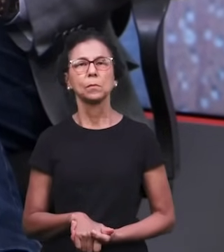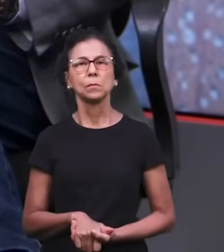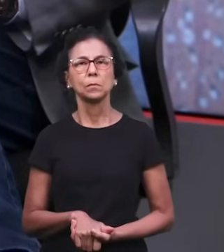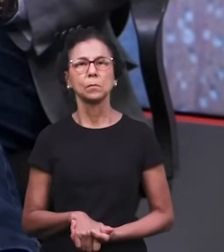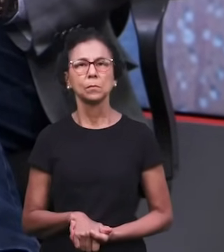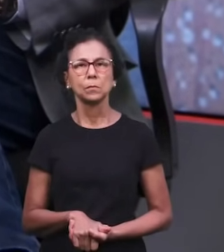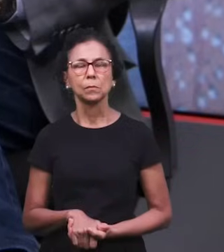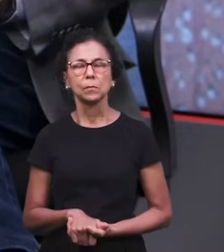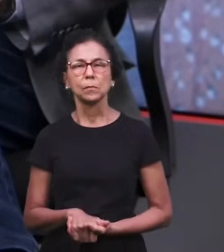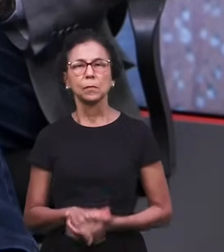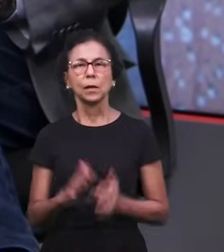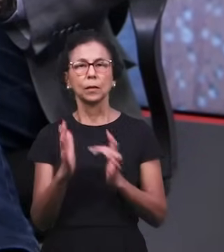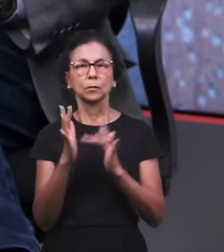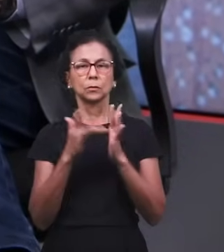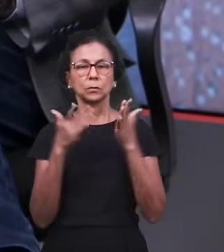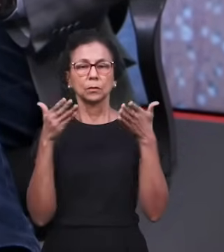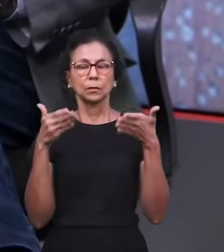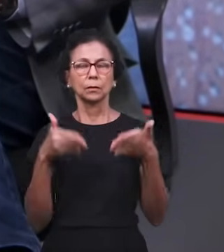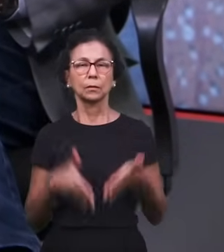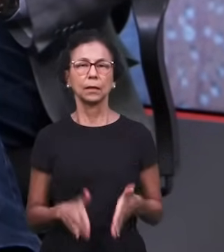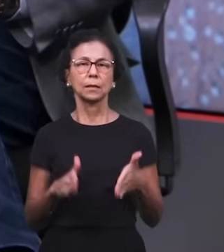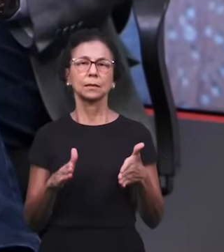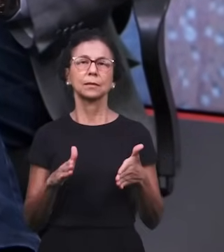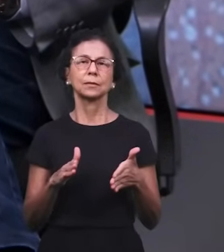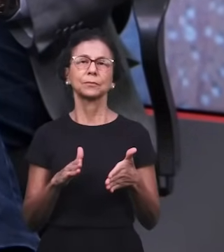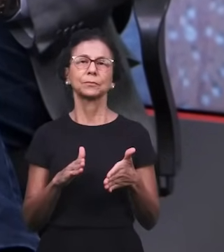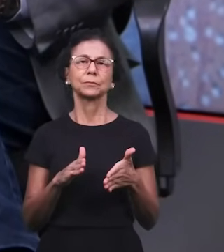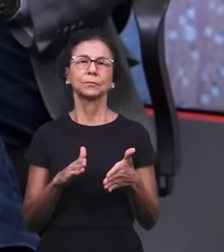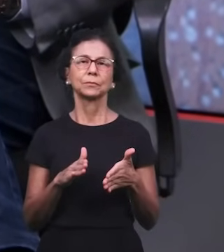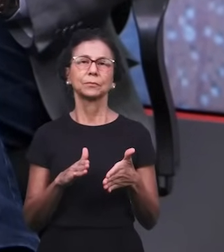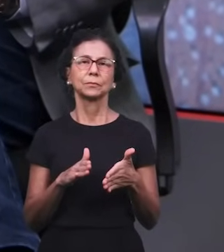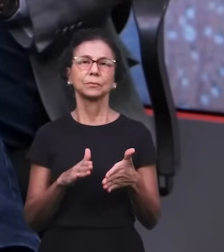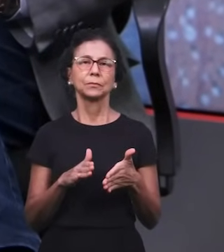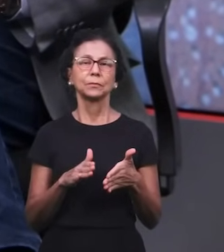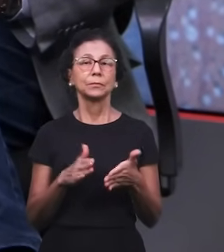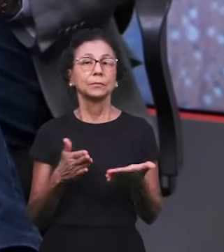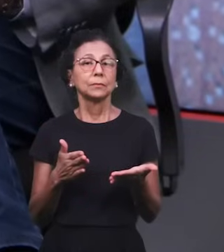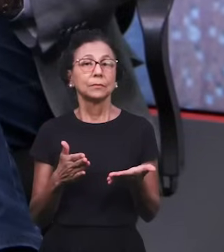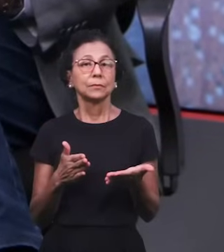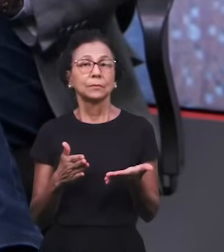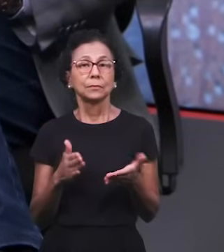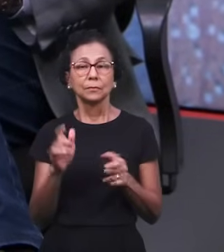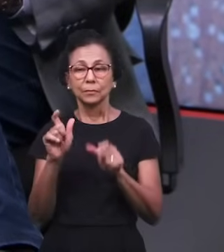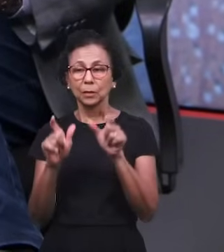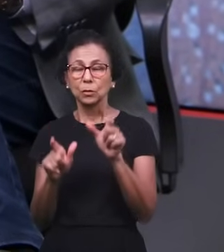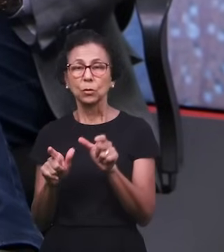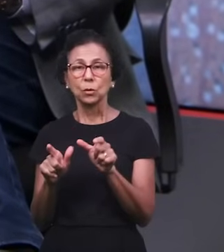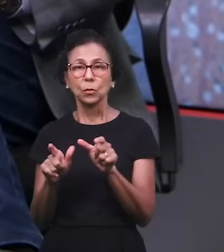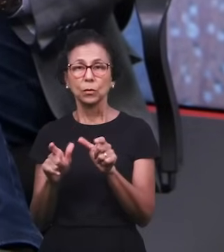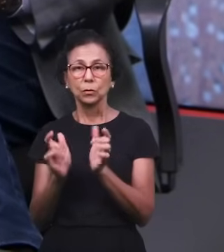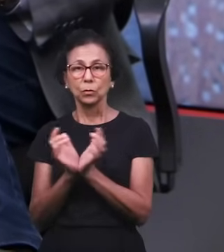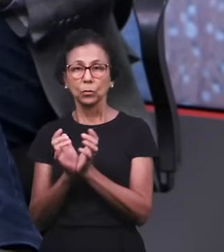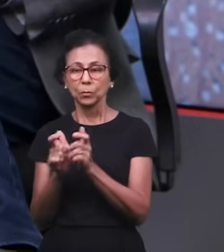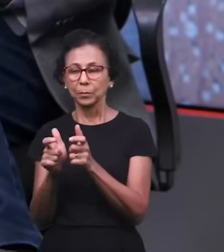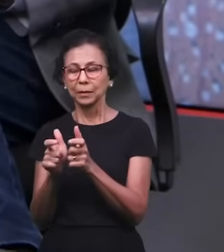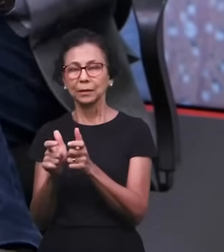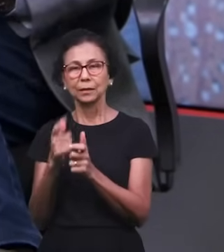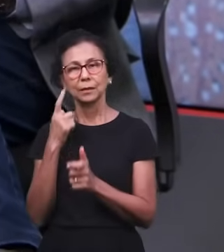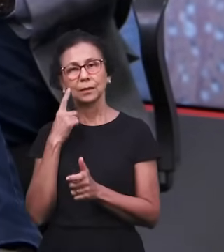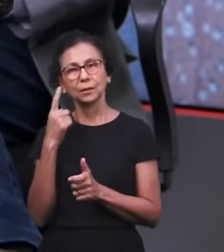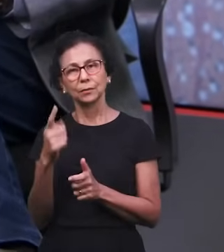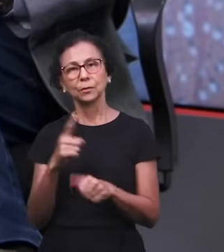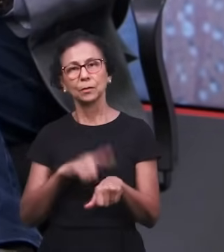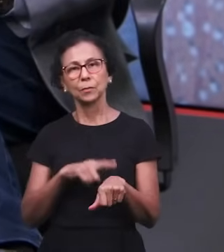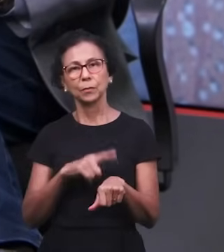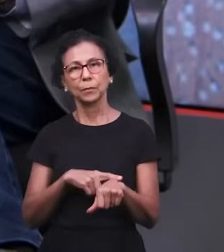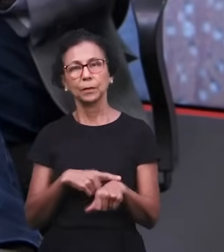né, que viveu aquele momento glorioso. E o arrebatamento é da mesma forma. É da mesma forma. Então, né, a preocupação do